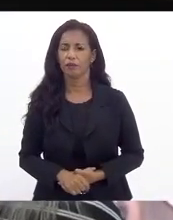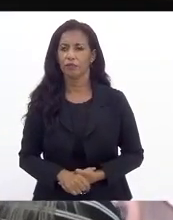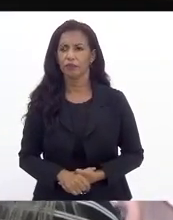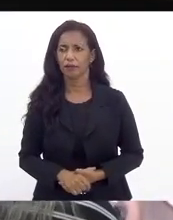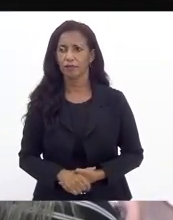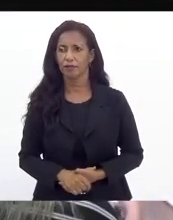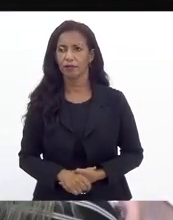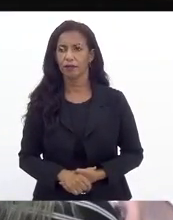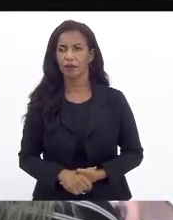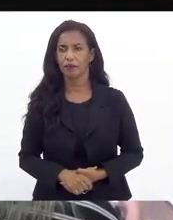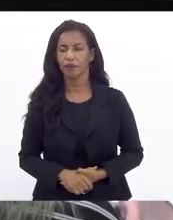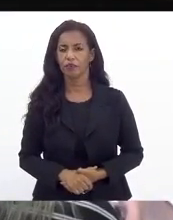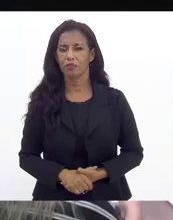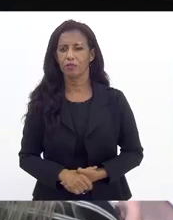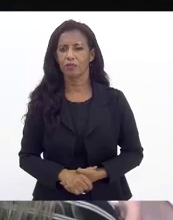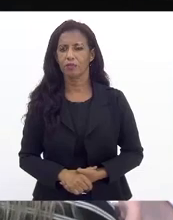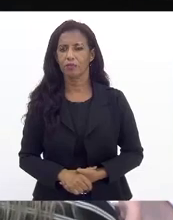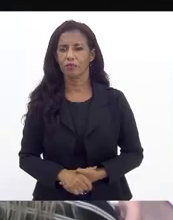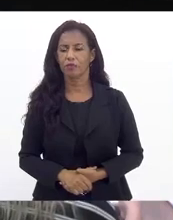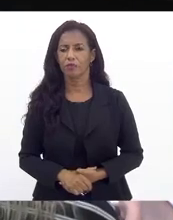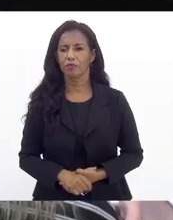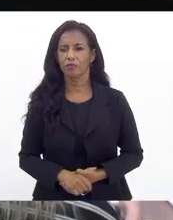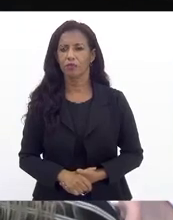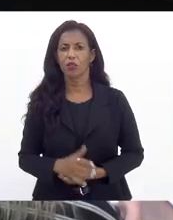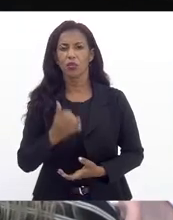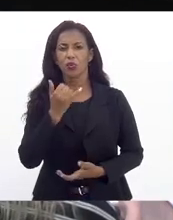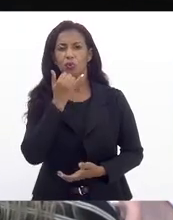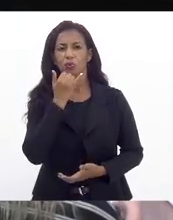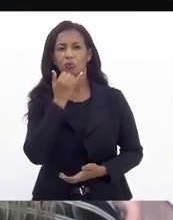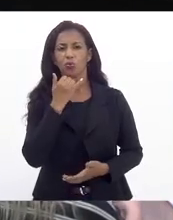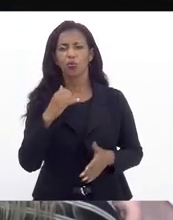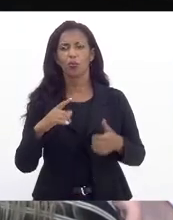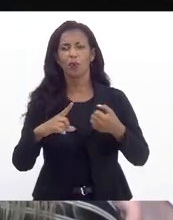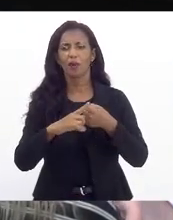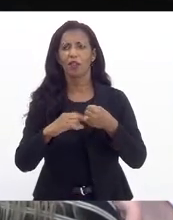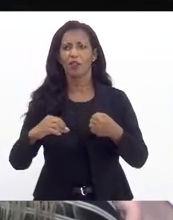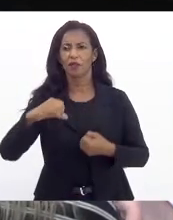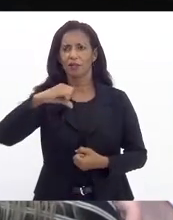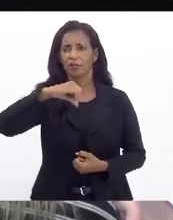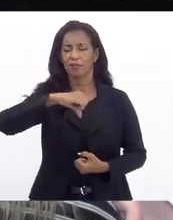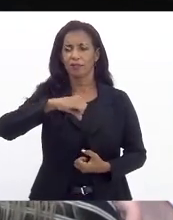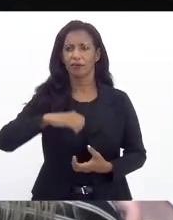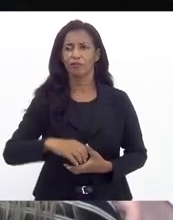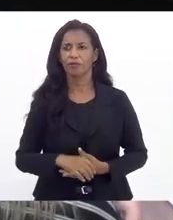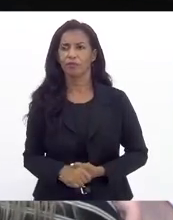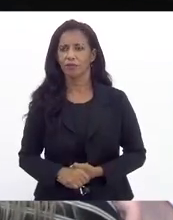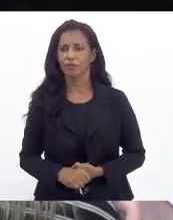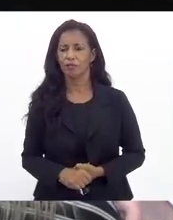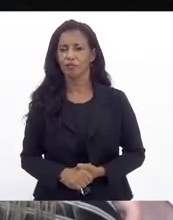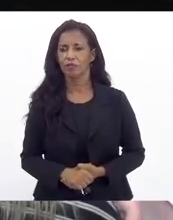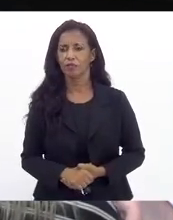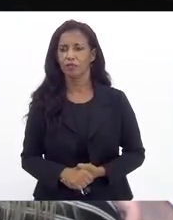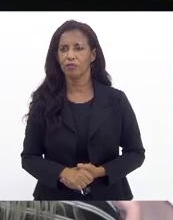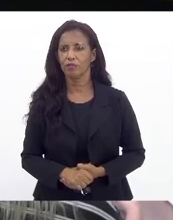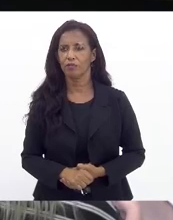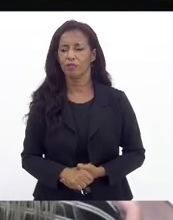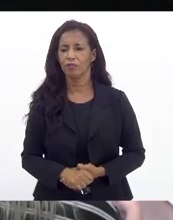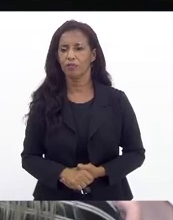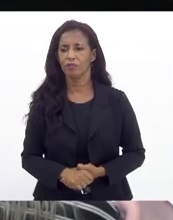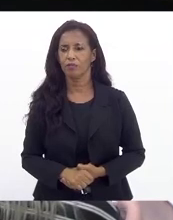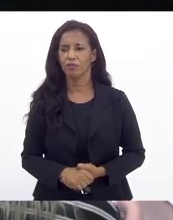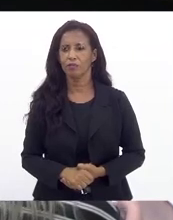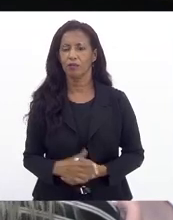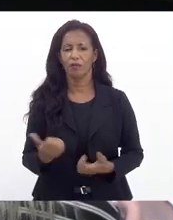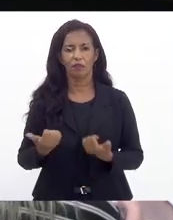acumulação 9 desculpa artigo 9 desculpa obrigada quem me socorreu vou ler aqui Sérgio artigo 9 é